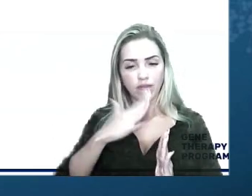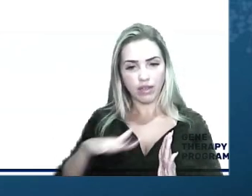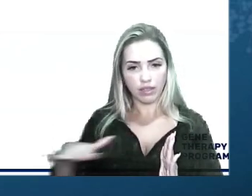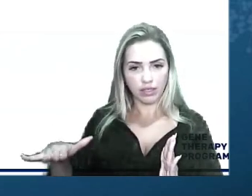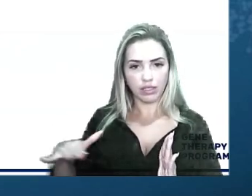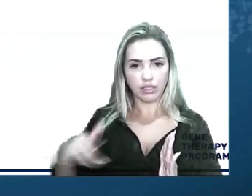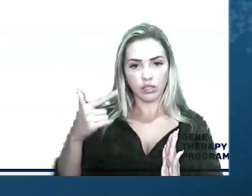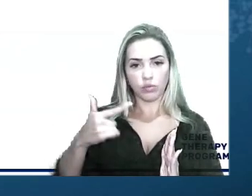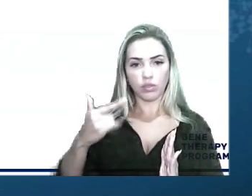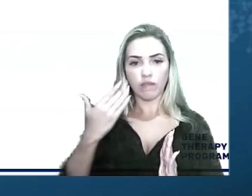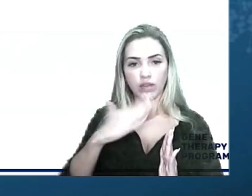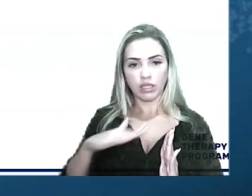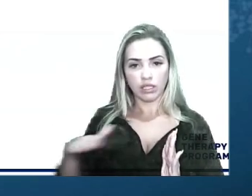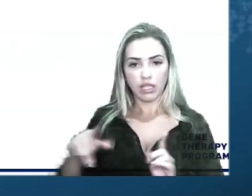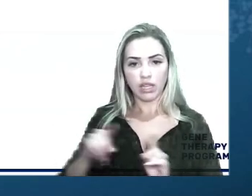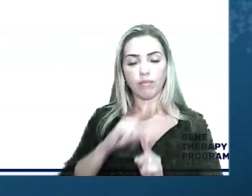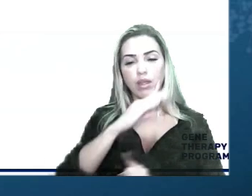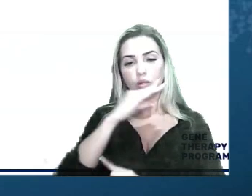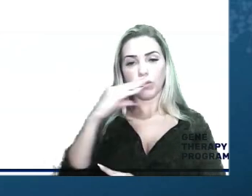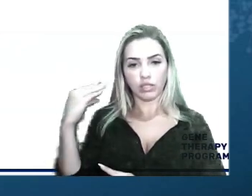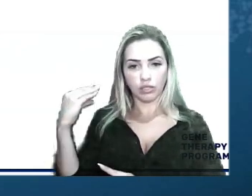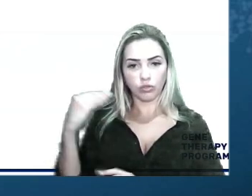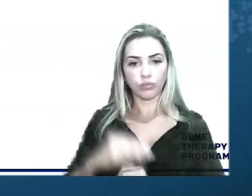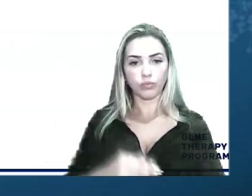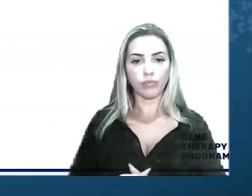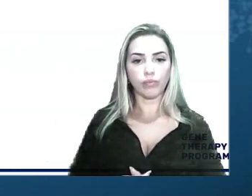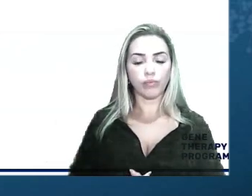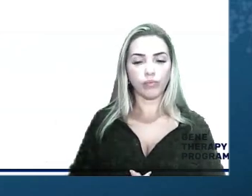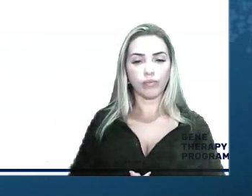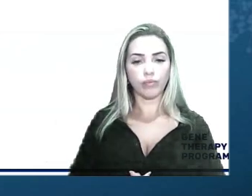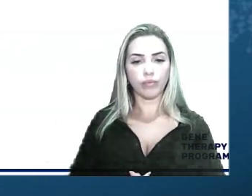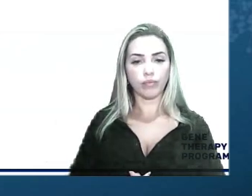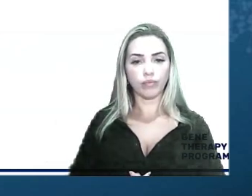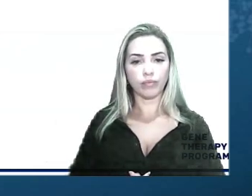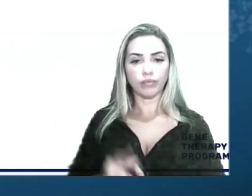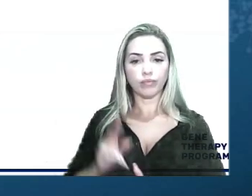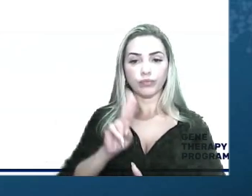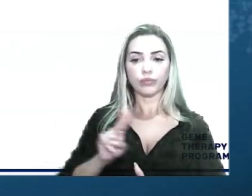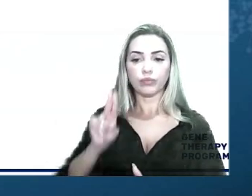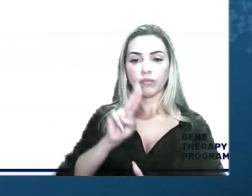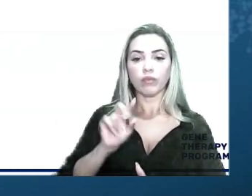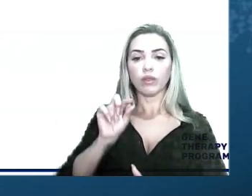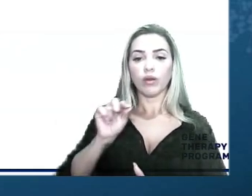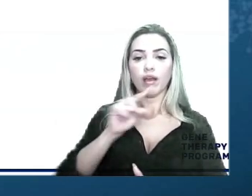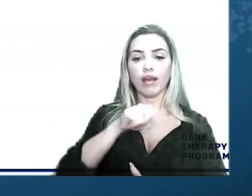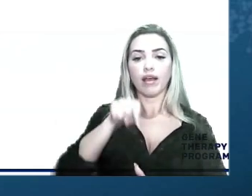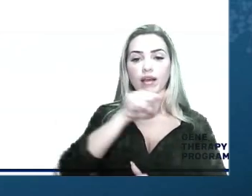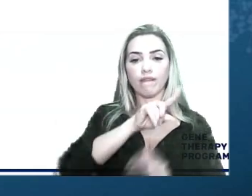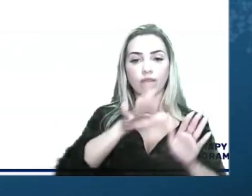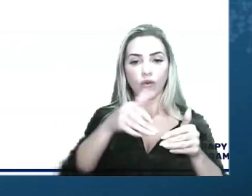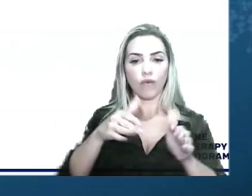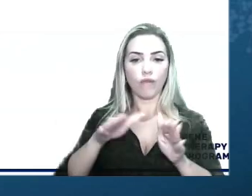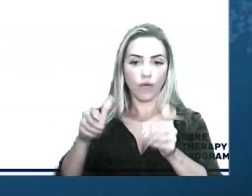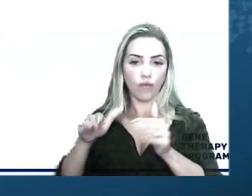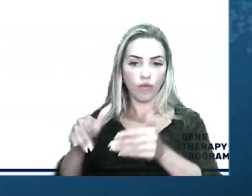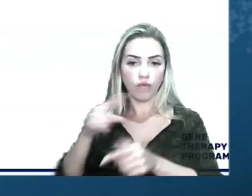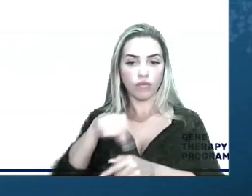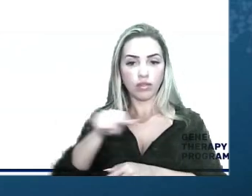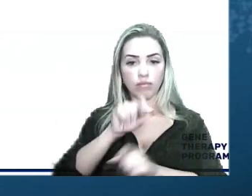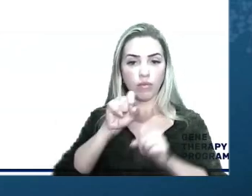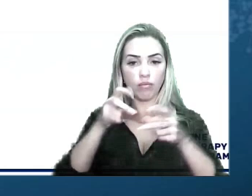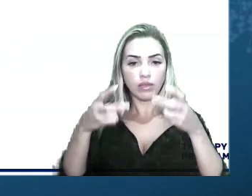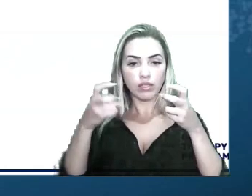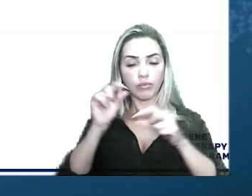segunda infância e em adolescentes, usando essas abordagens. E você pode ver que nesse